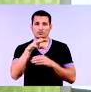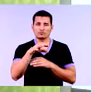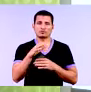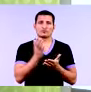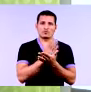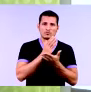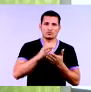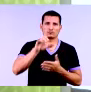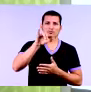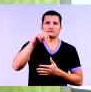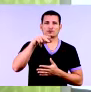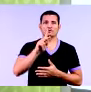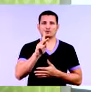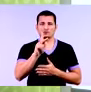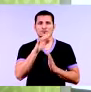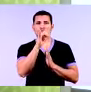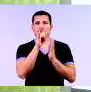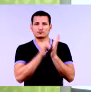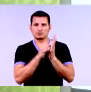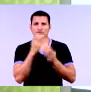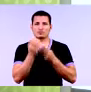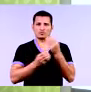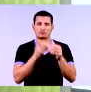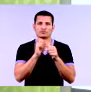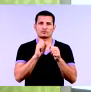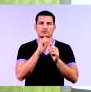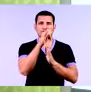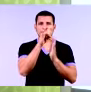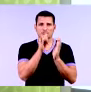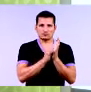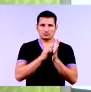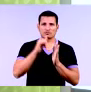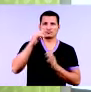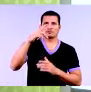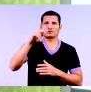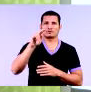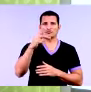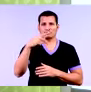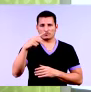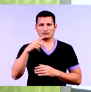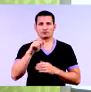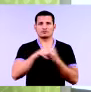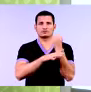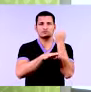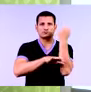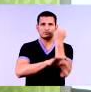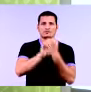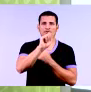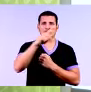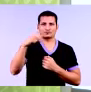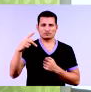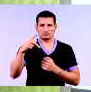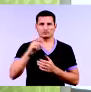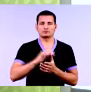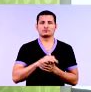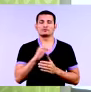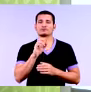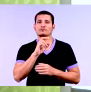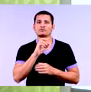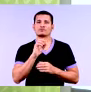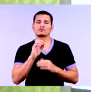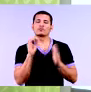links de instalação, de como fazer a instalação do PHP, que é um servidor de aplicação. Nós vamos disponibilizar